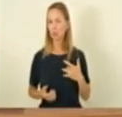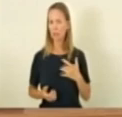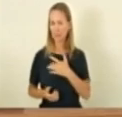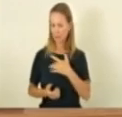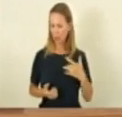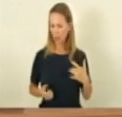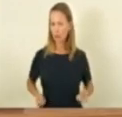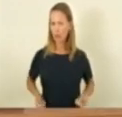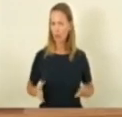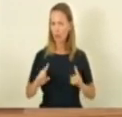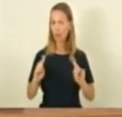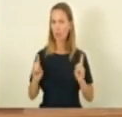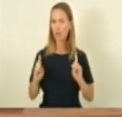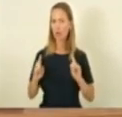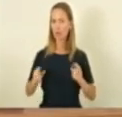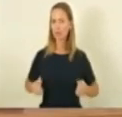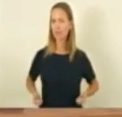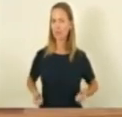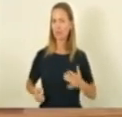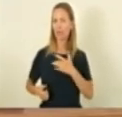gasto, é investimento.